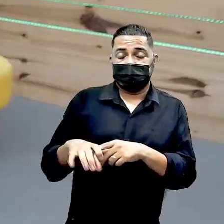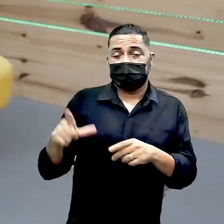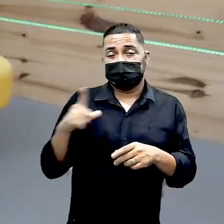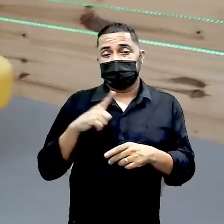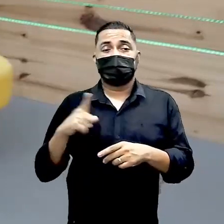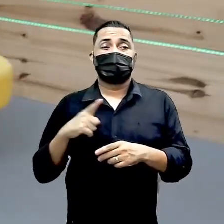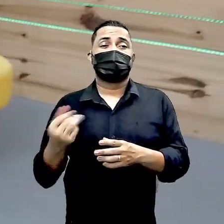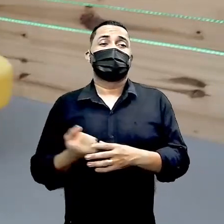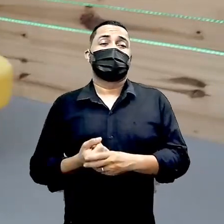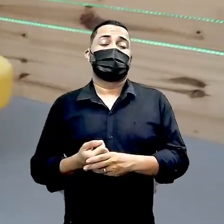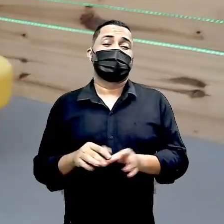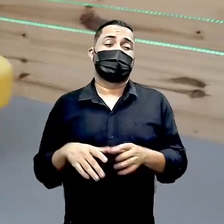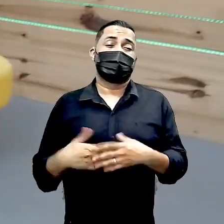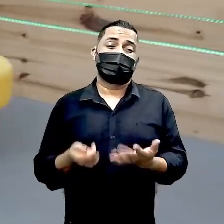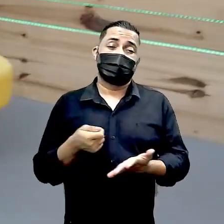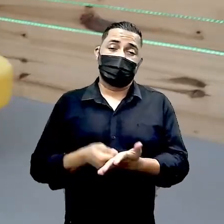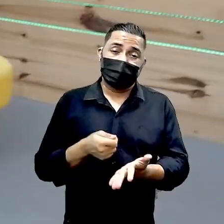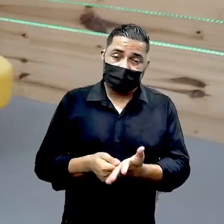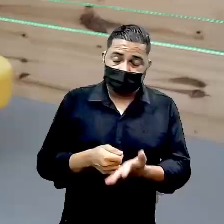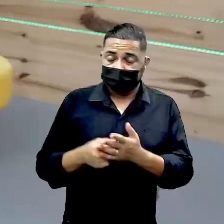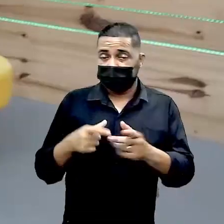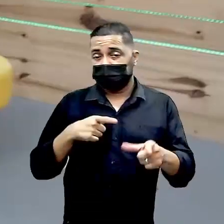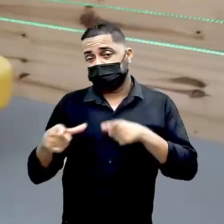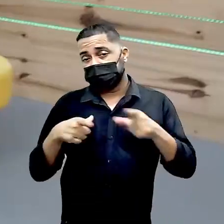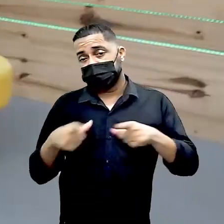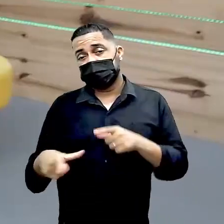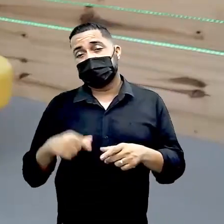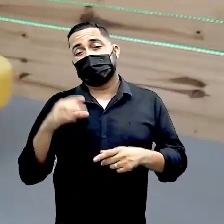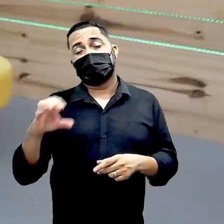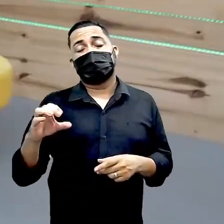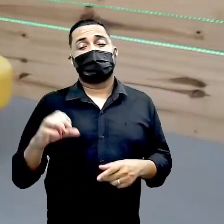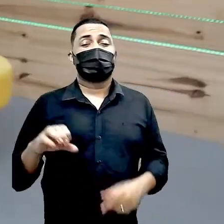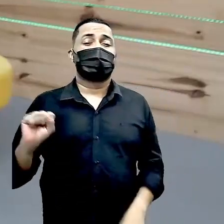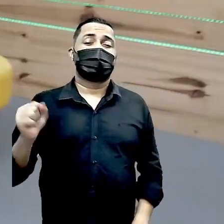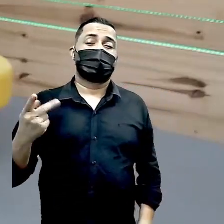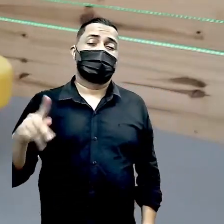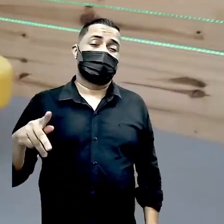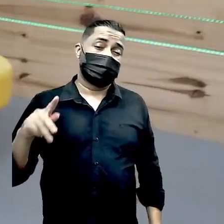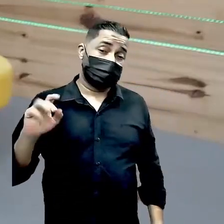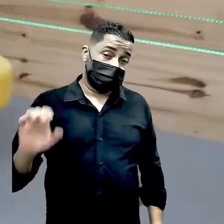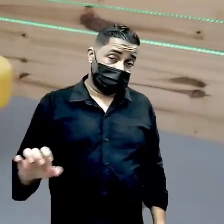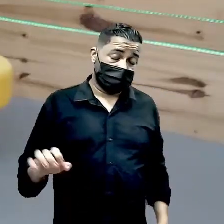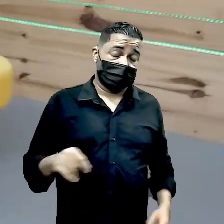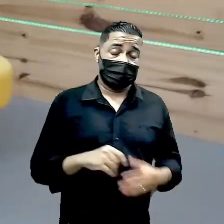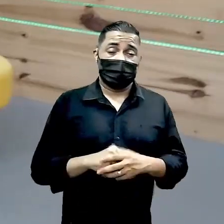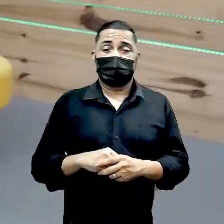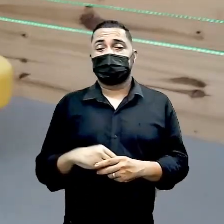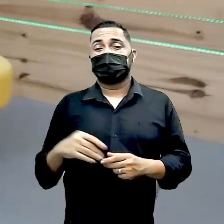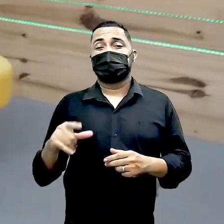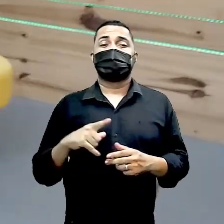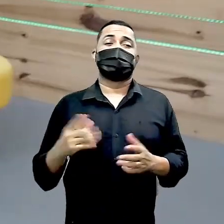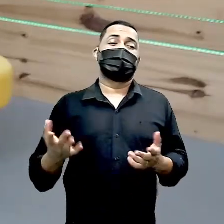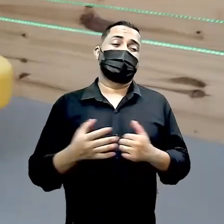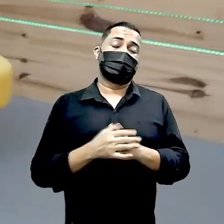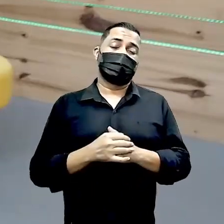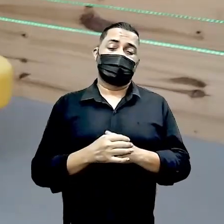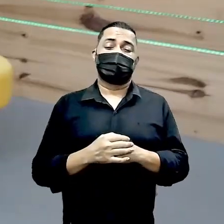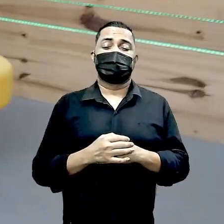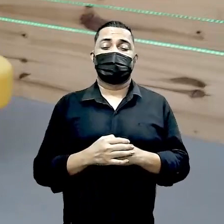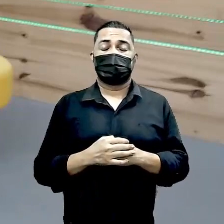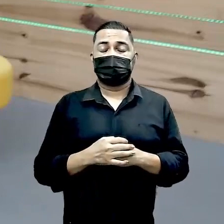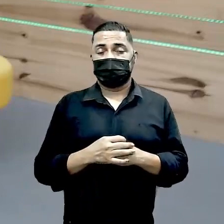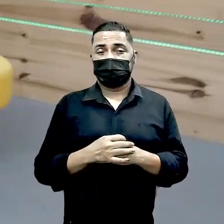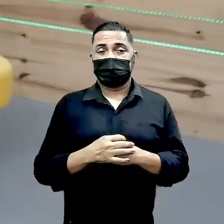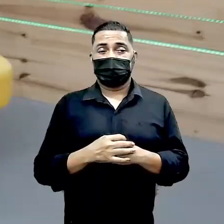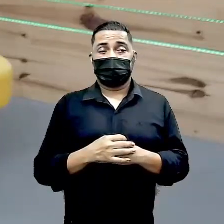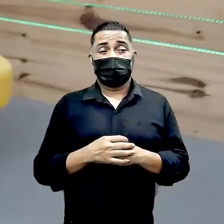dela, então ela exigia que eu trabalhasse com C#. Então, a partir do momento que eu escolhi a Unity,